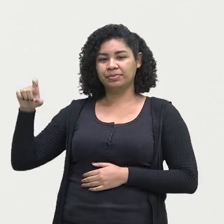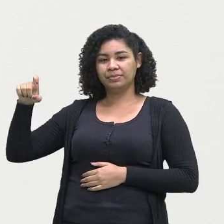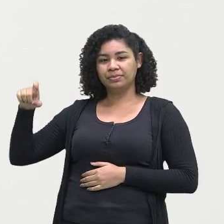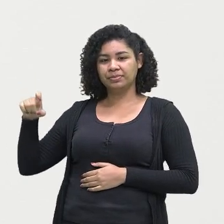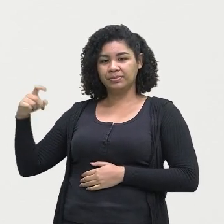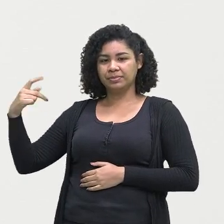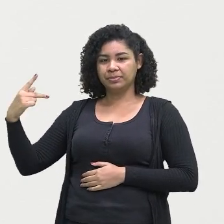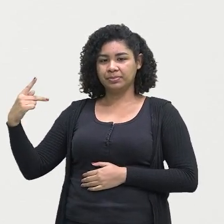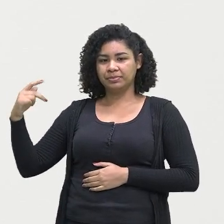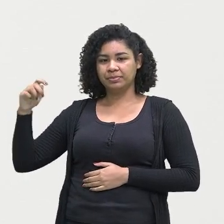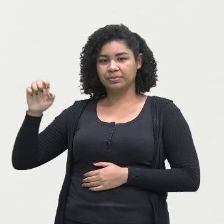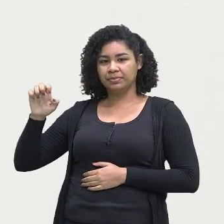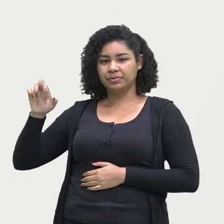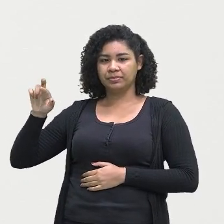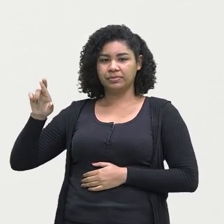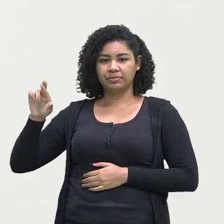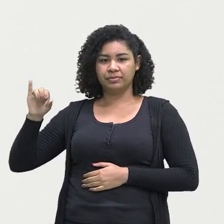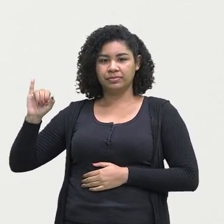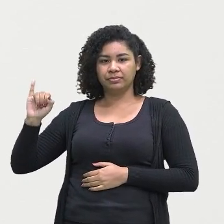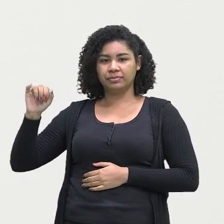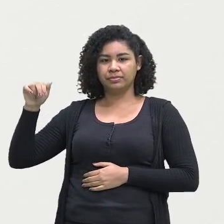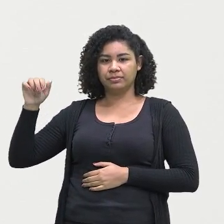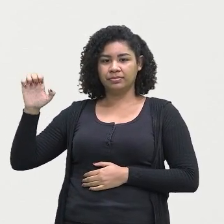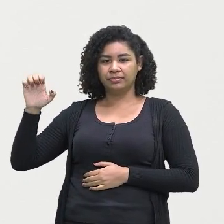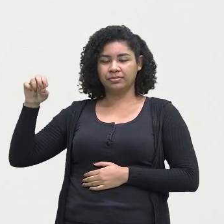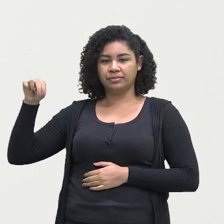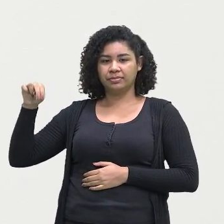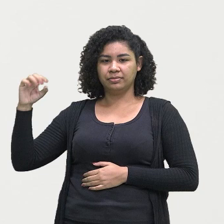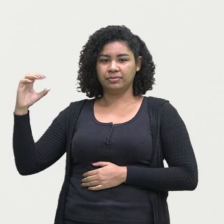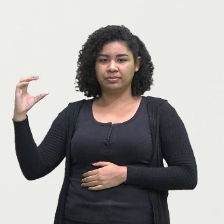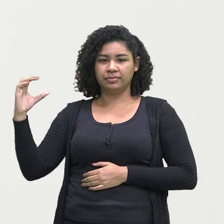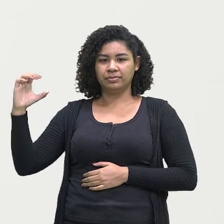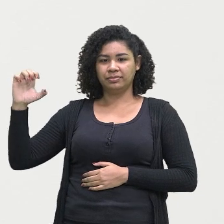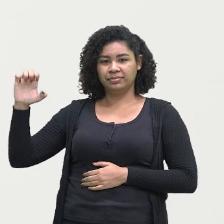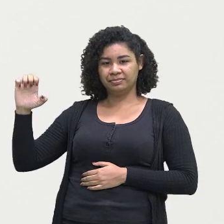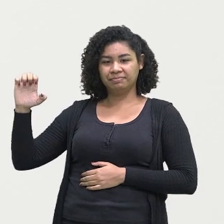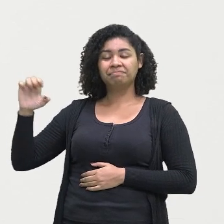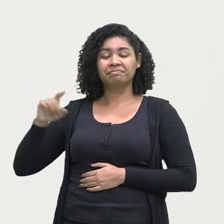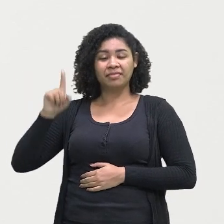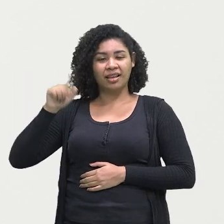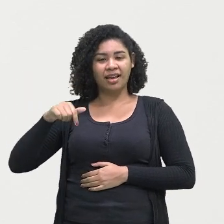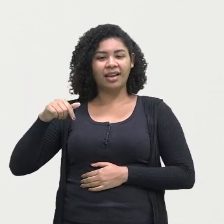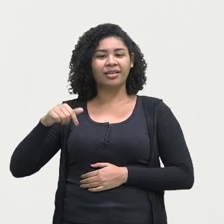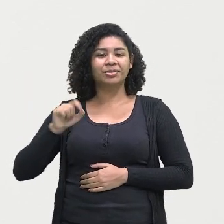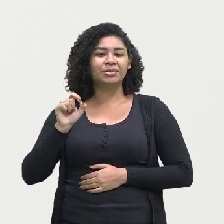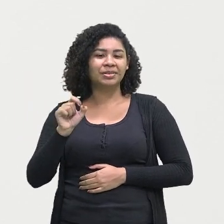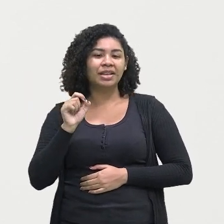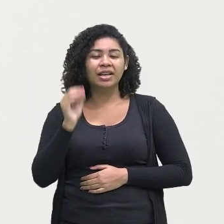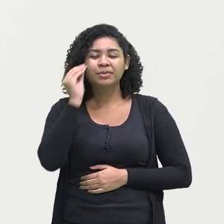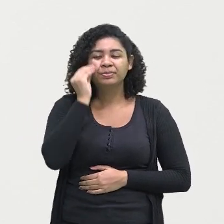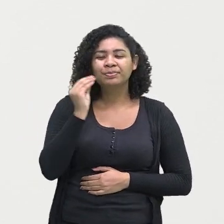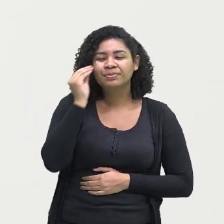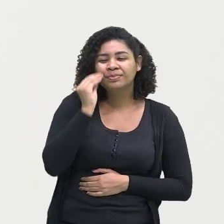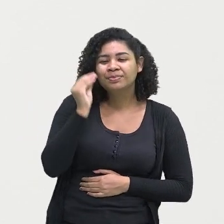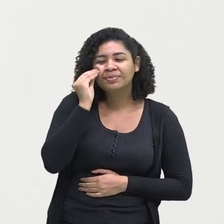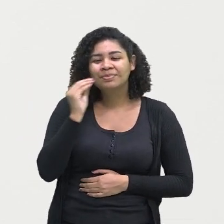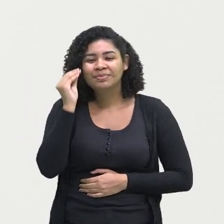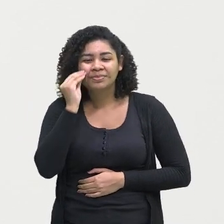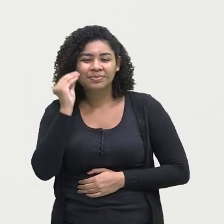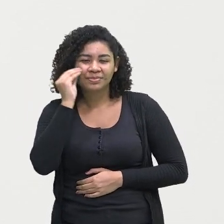experience. Experience. O que é experience? É experiência mesmo, experimentar. Olha